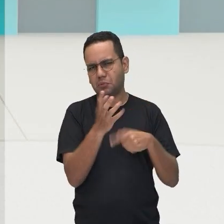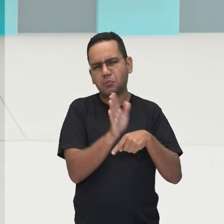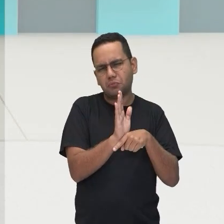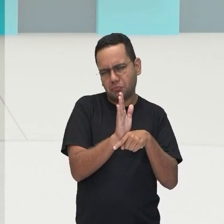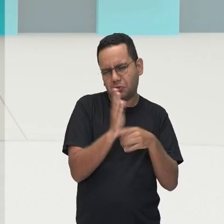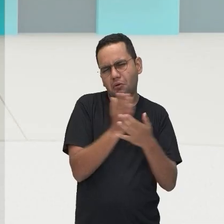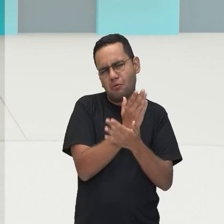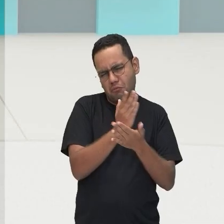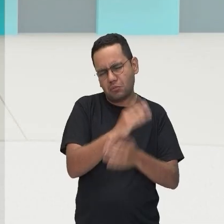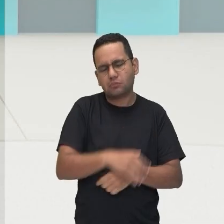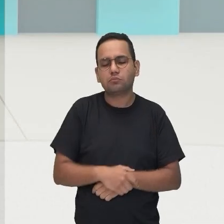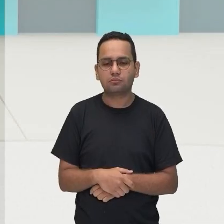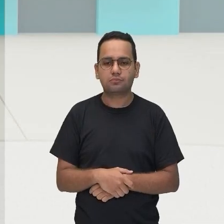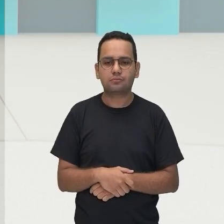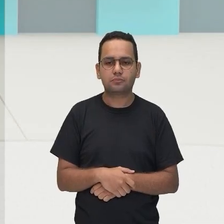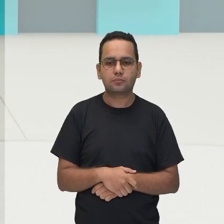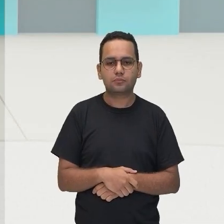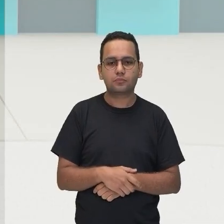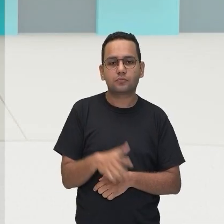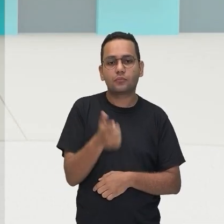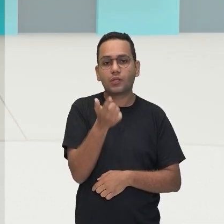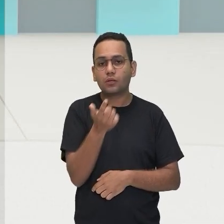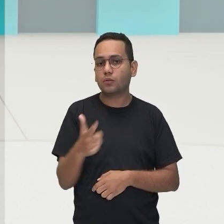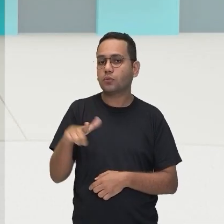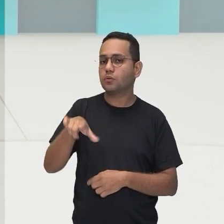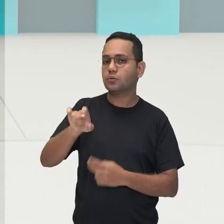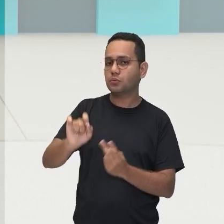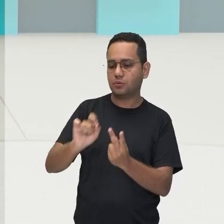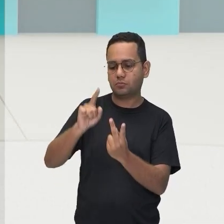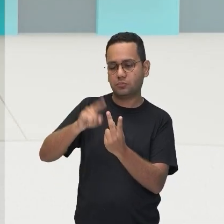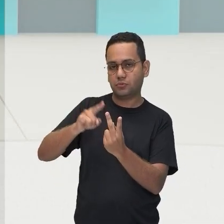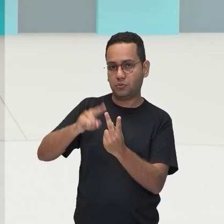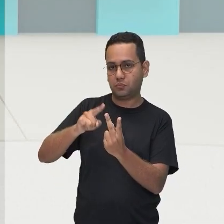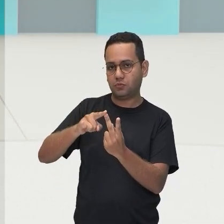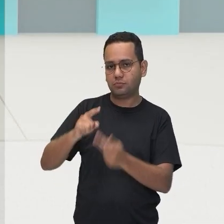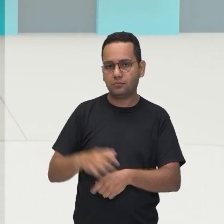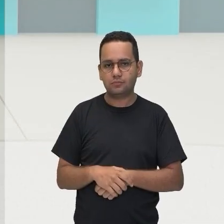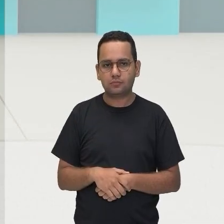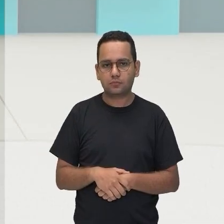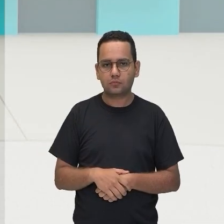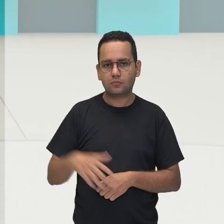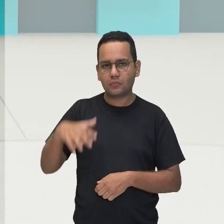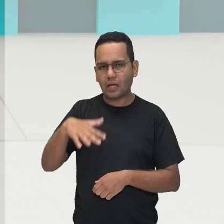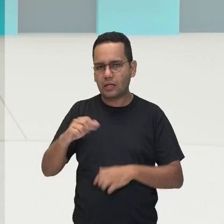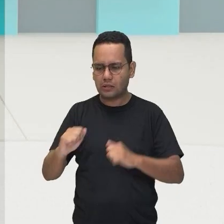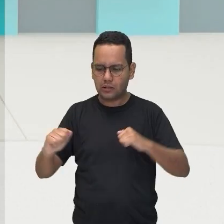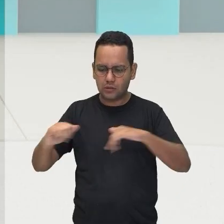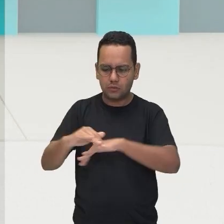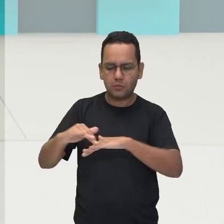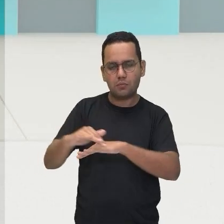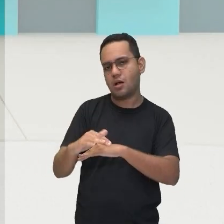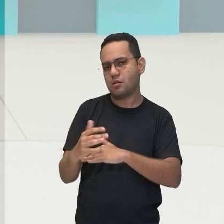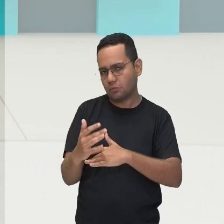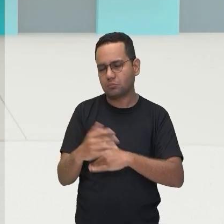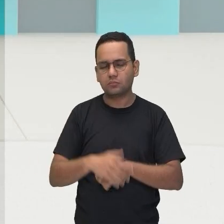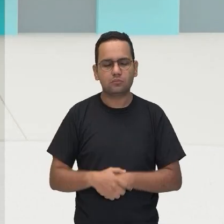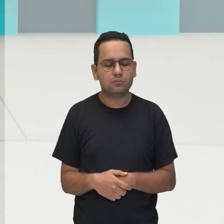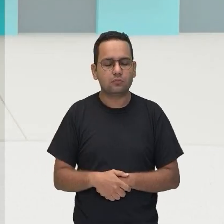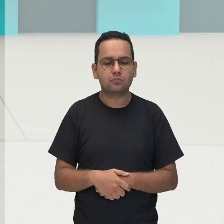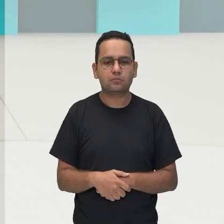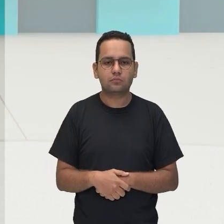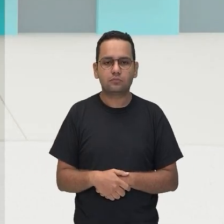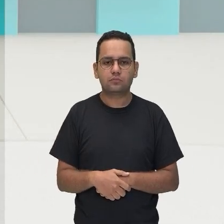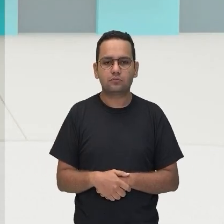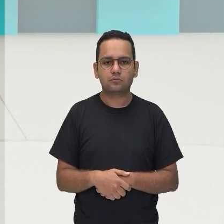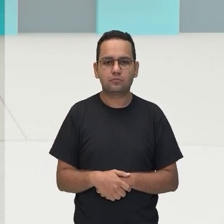algumas delas, na verdade, e práticas corporais de aventura urbanas ou no meio urbano. E a gente vai ver